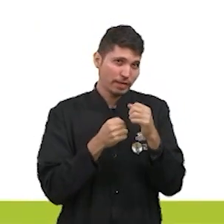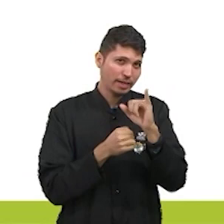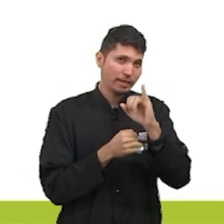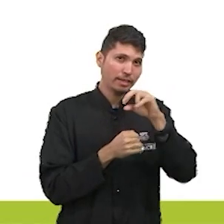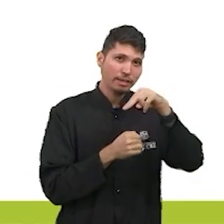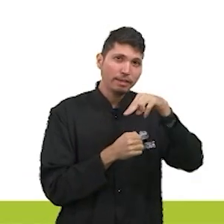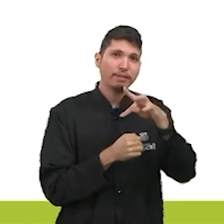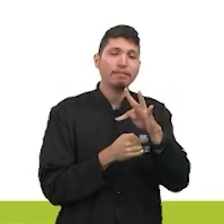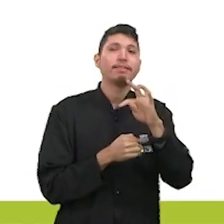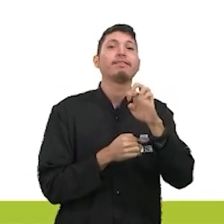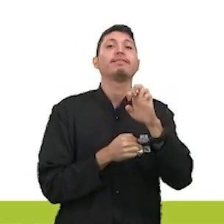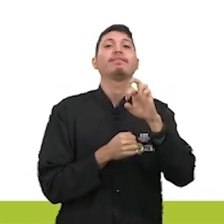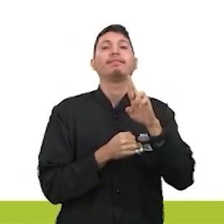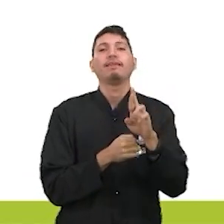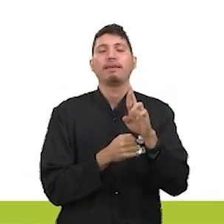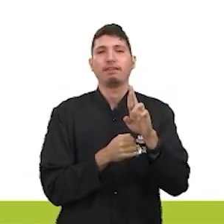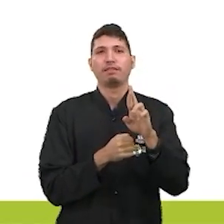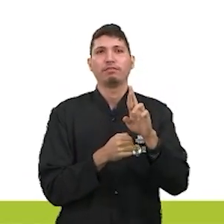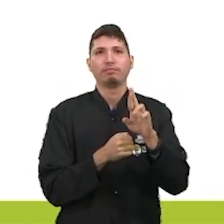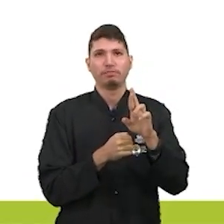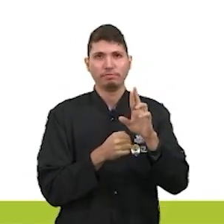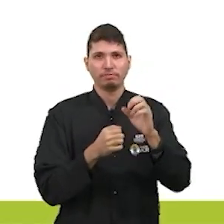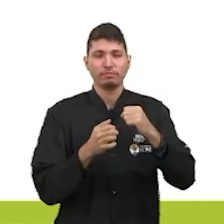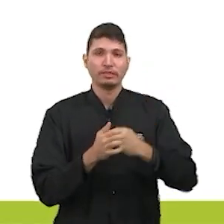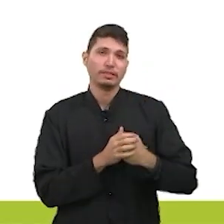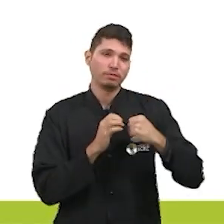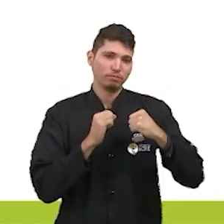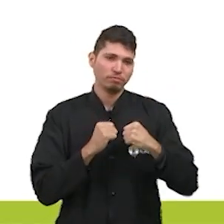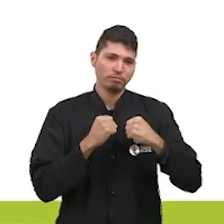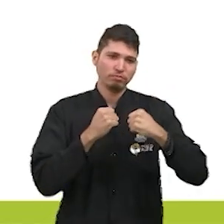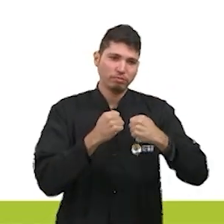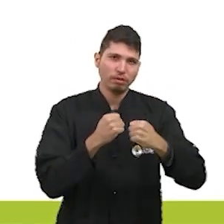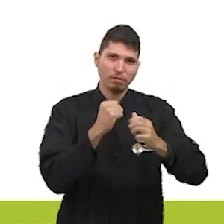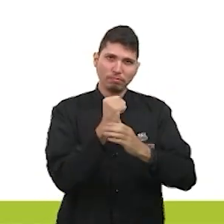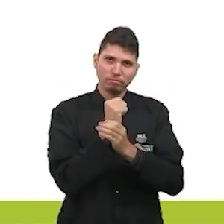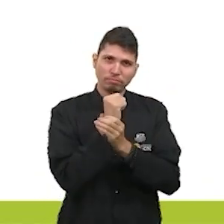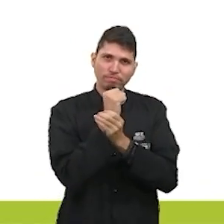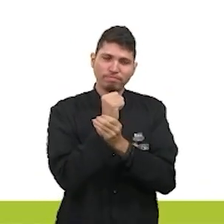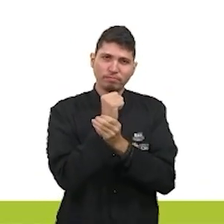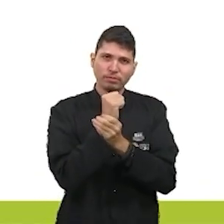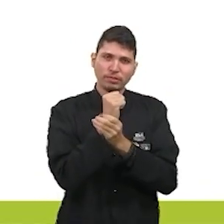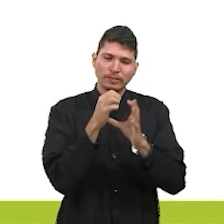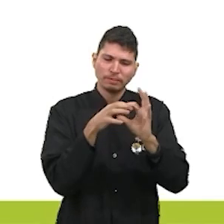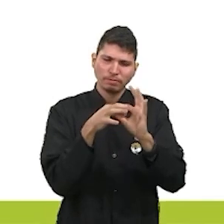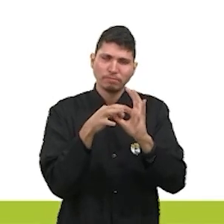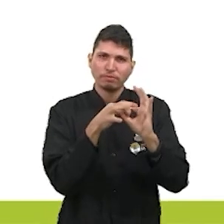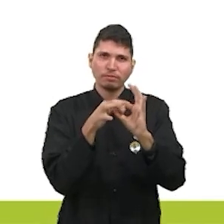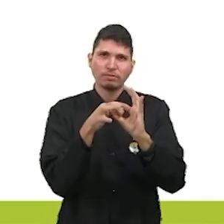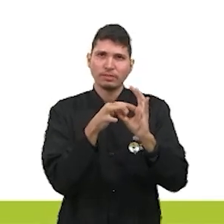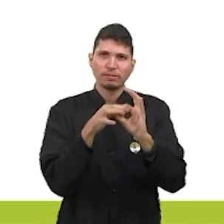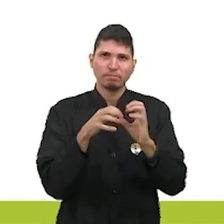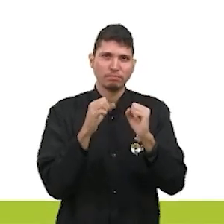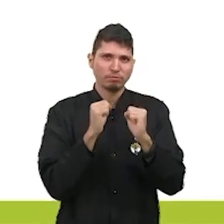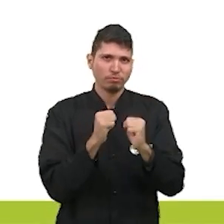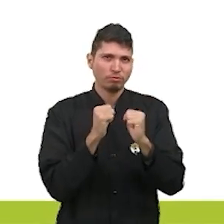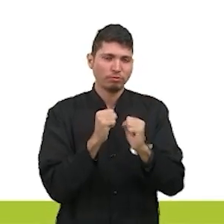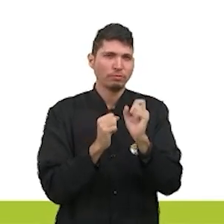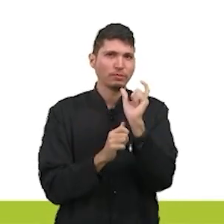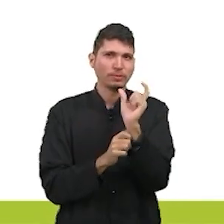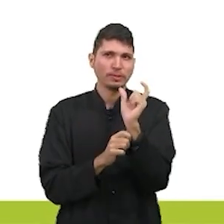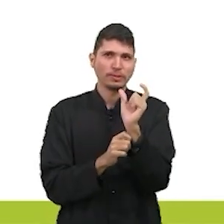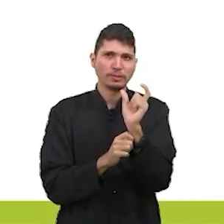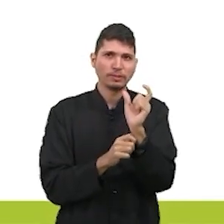intermoleculares. São forças, né, que mantêm as moléculas unidas, que também podem ser chamadas aí